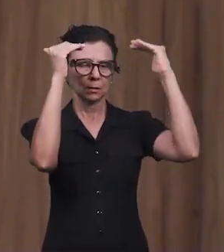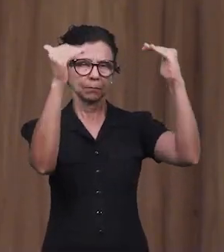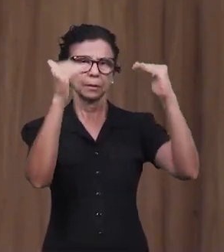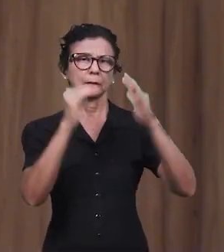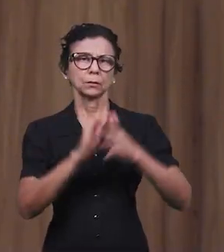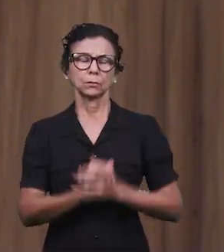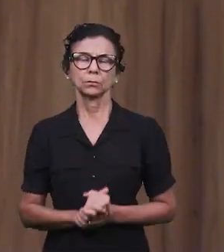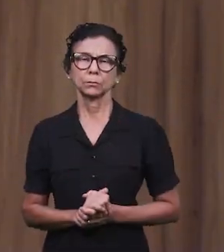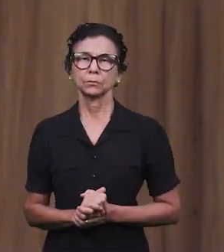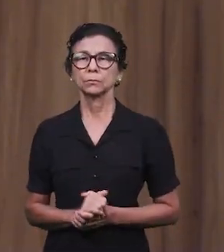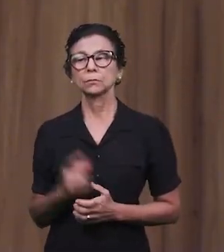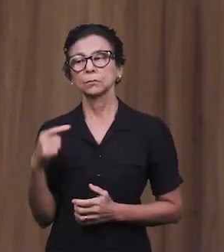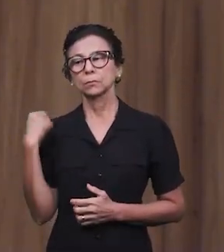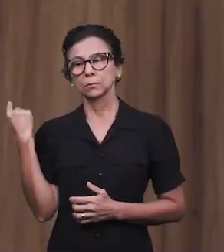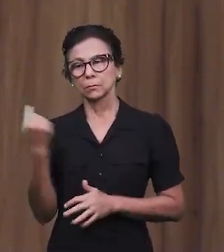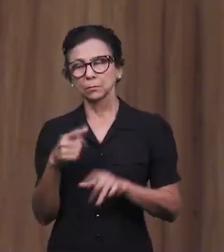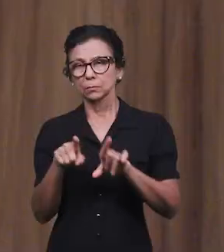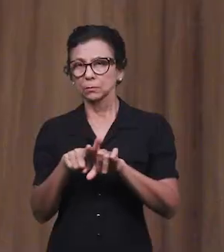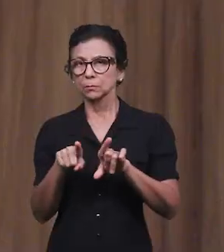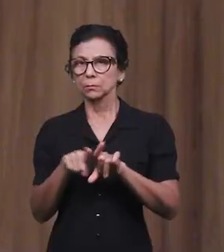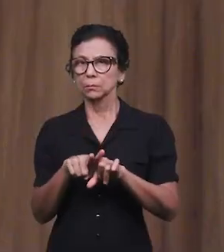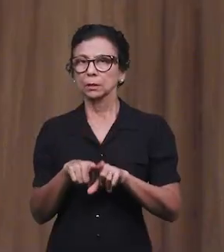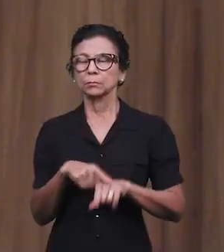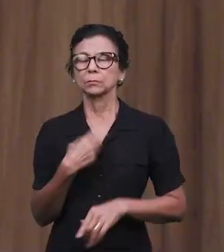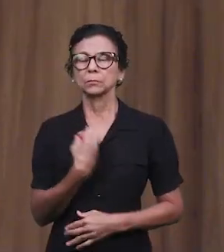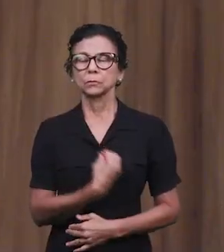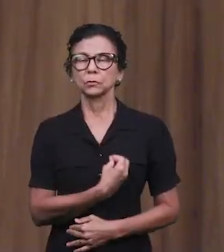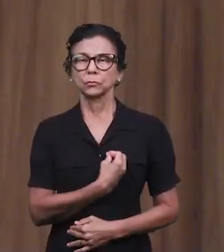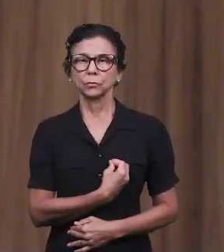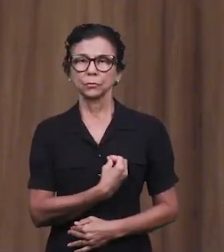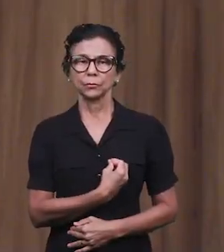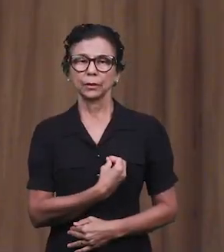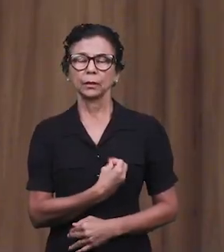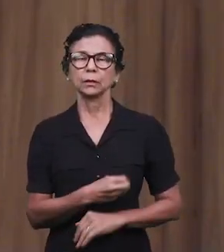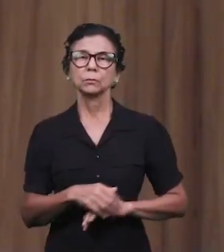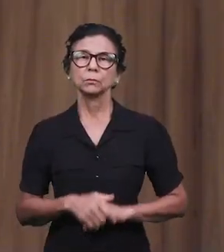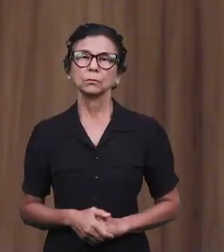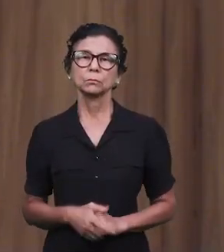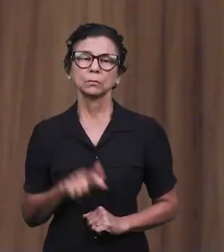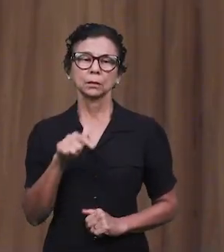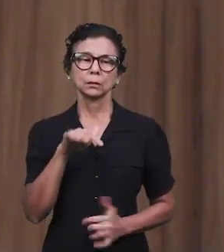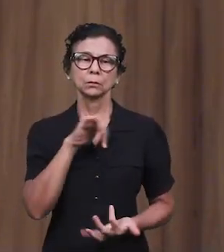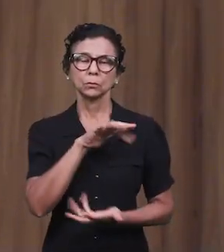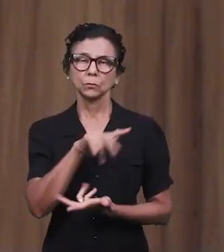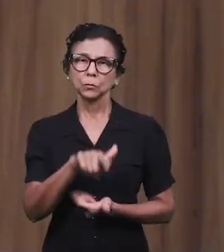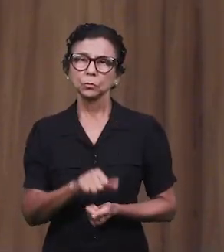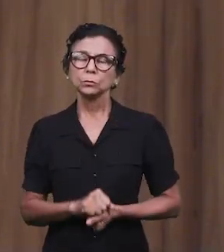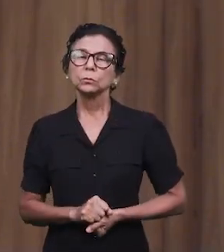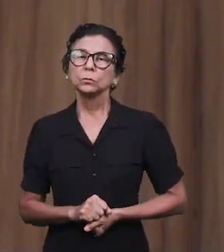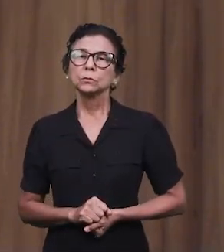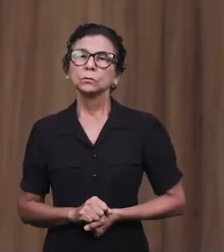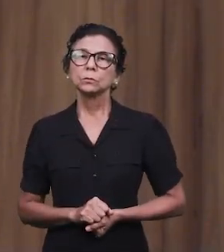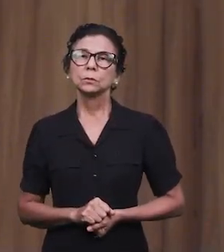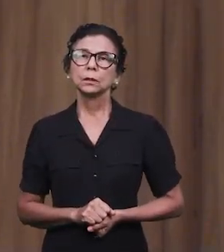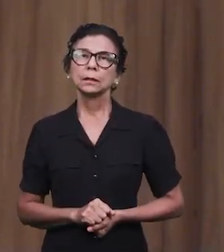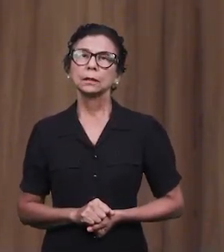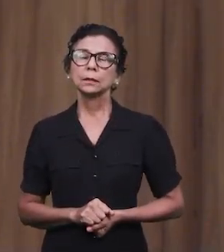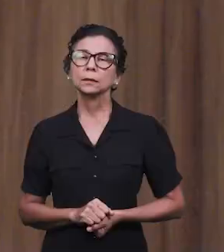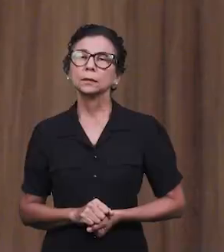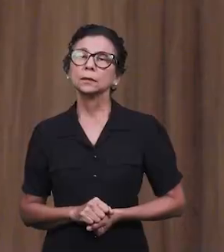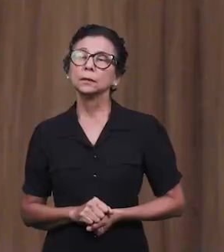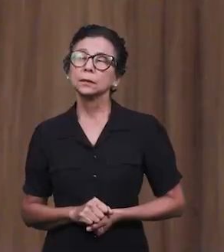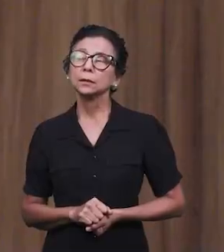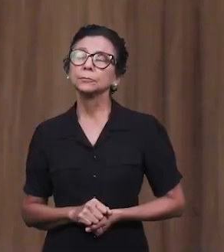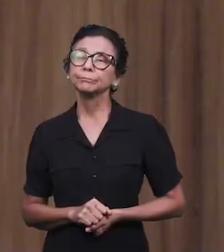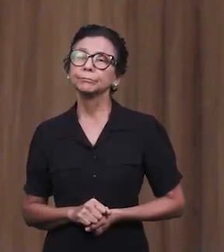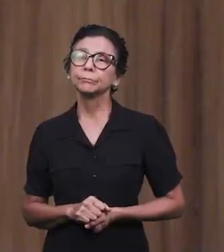faz conosco. Estamos na mesma condição, vivendo e gozando de bênçãos do seu